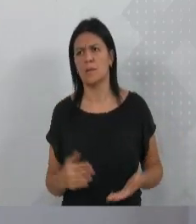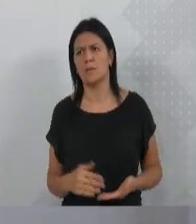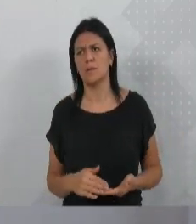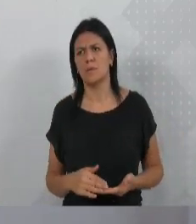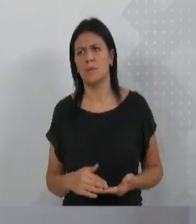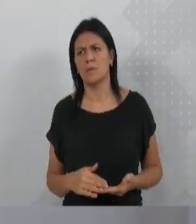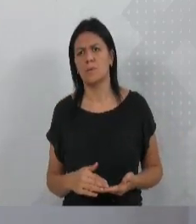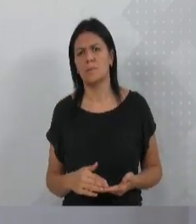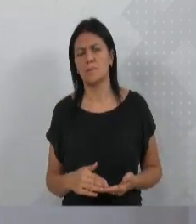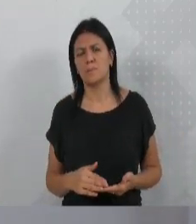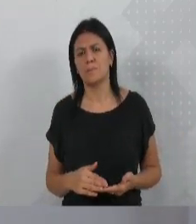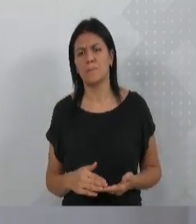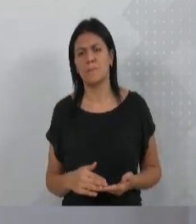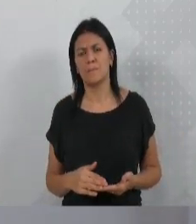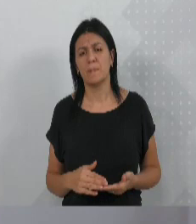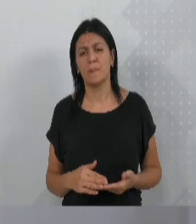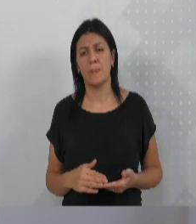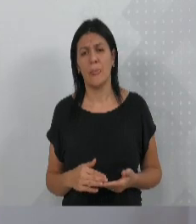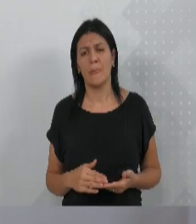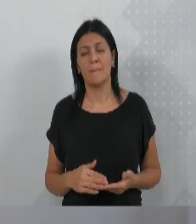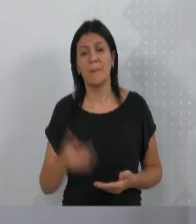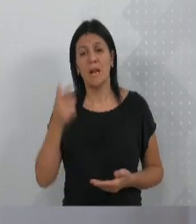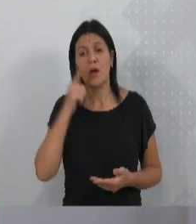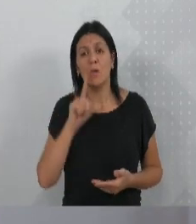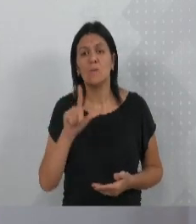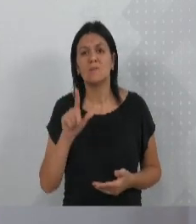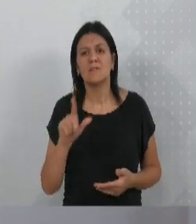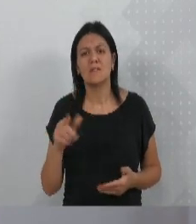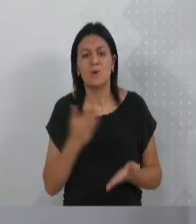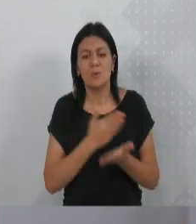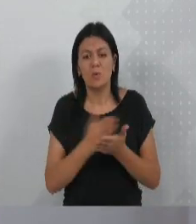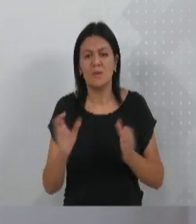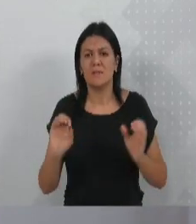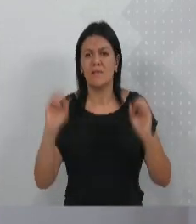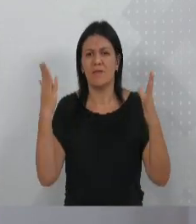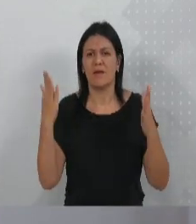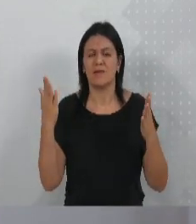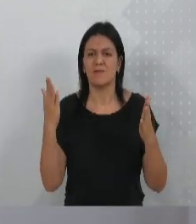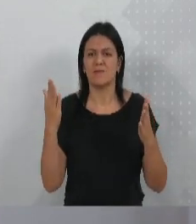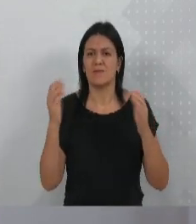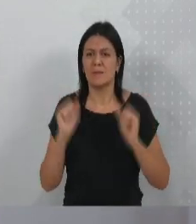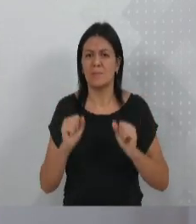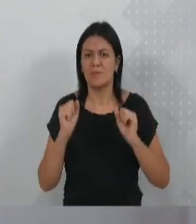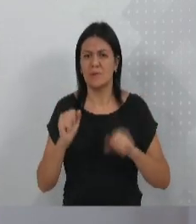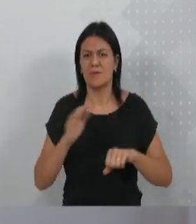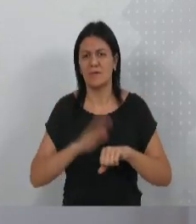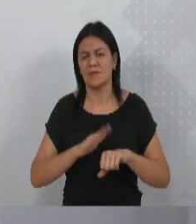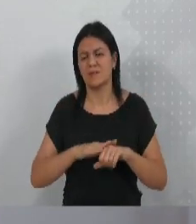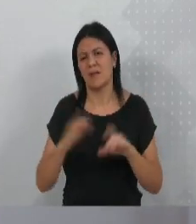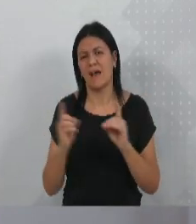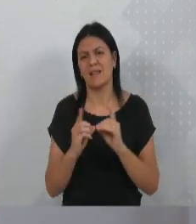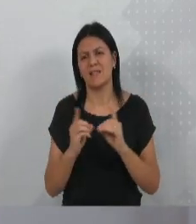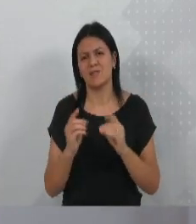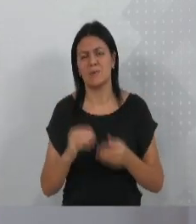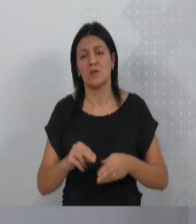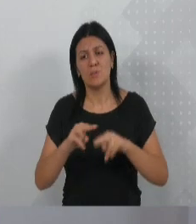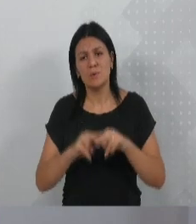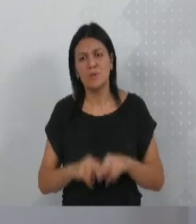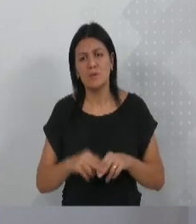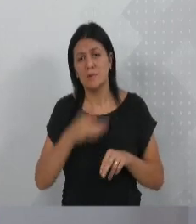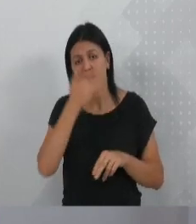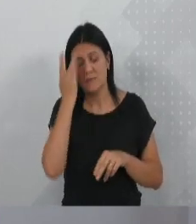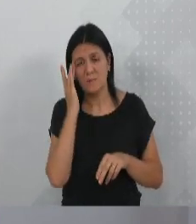as a estante dele em ordem para poder atender Então essas pessoas lá da da da da do do bairro já